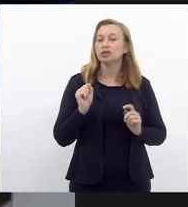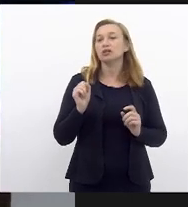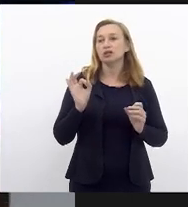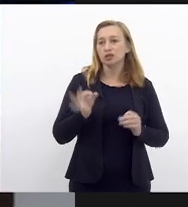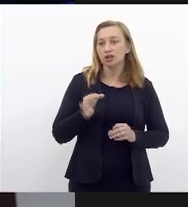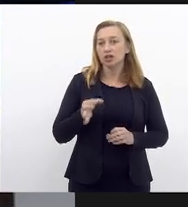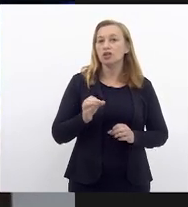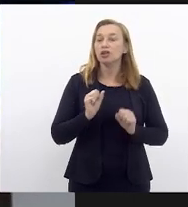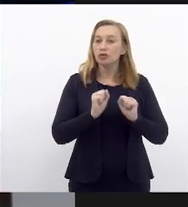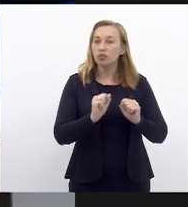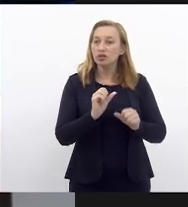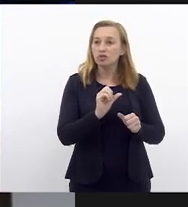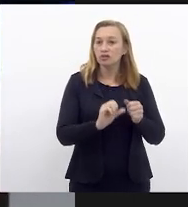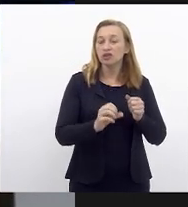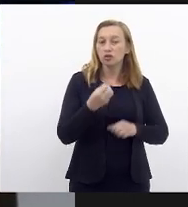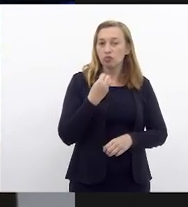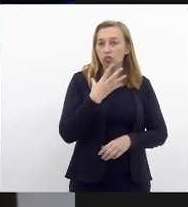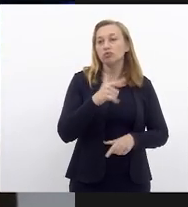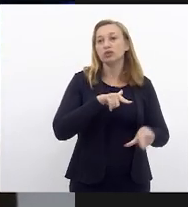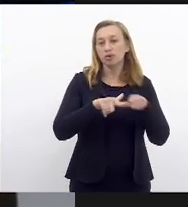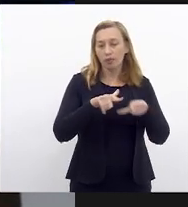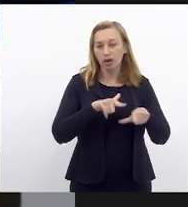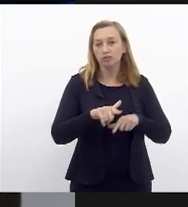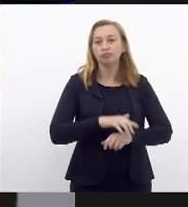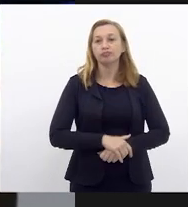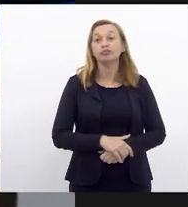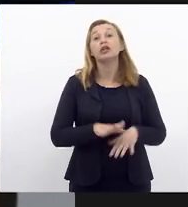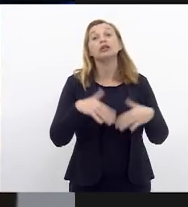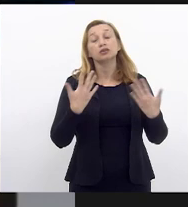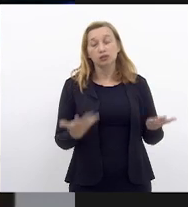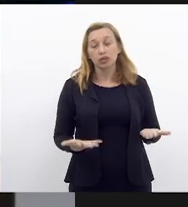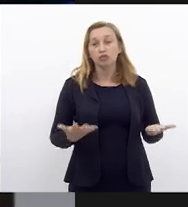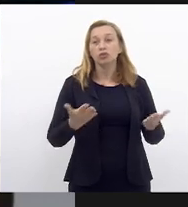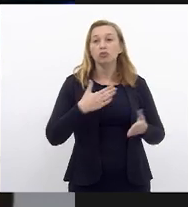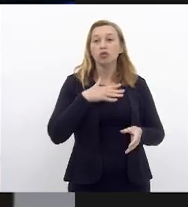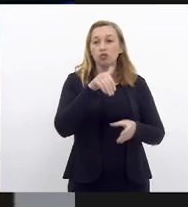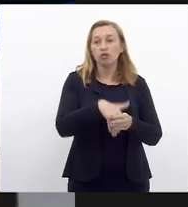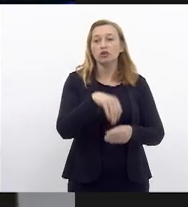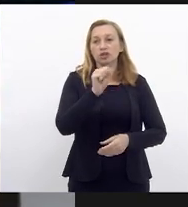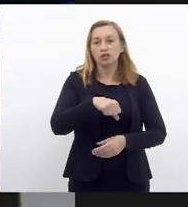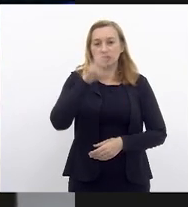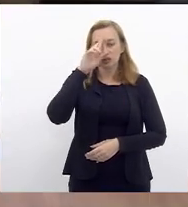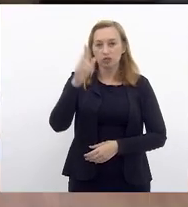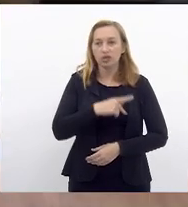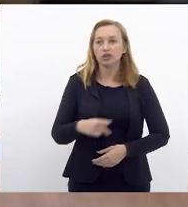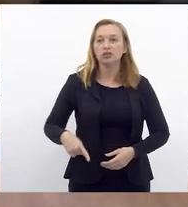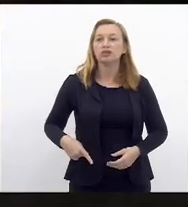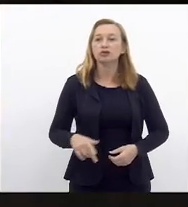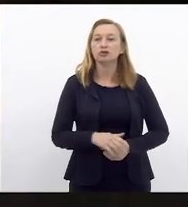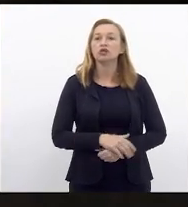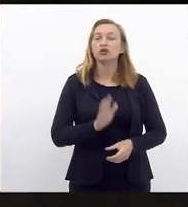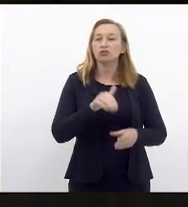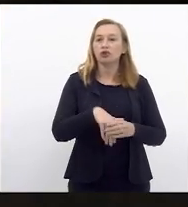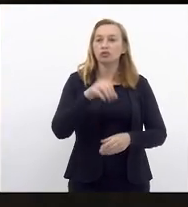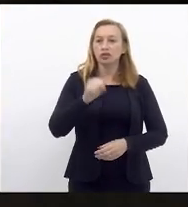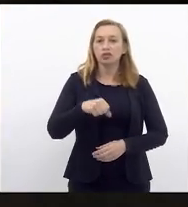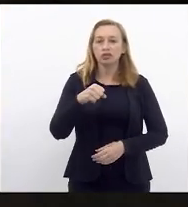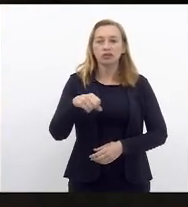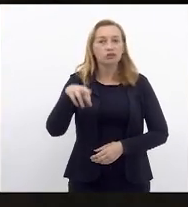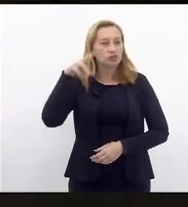que ele possa fazer aí, desenvolver o seu papel da melhor forma possível. Então, o meu voto é sim, senhora presidente. Deputada Rosane Félix vota